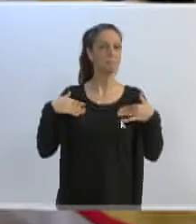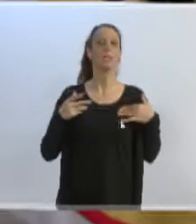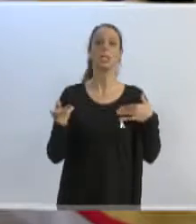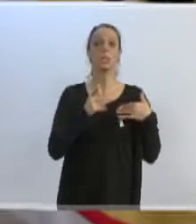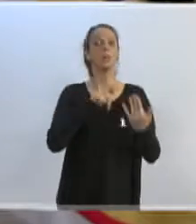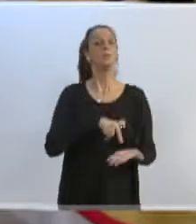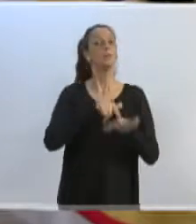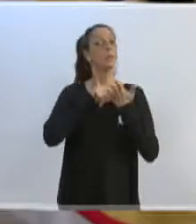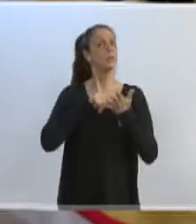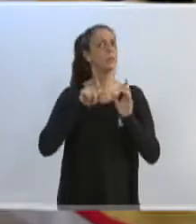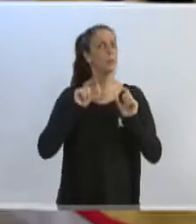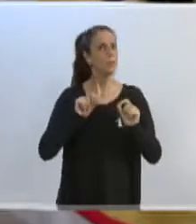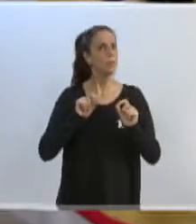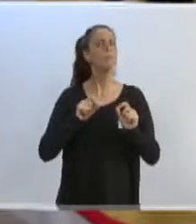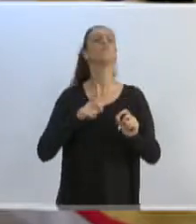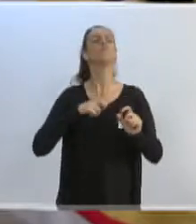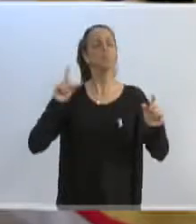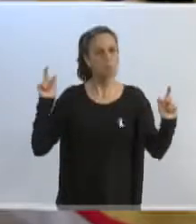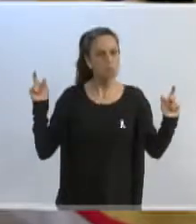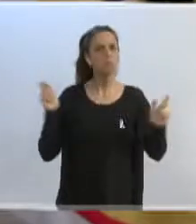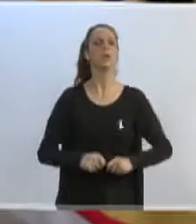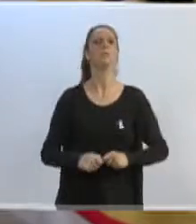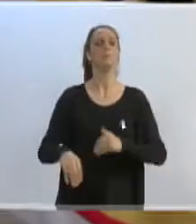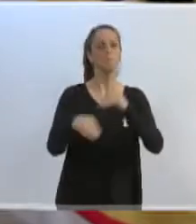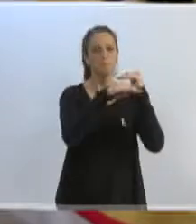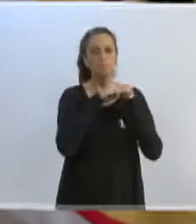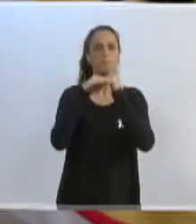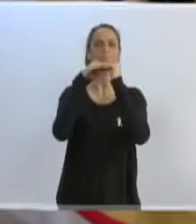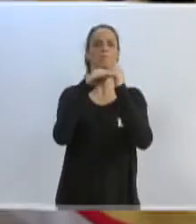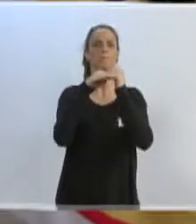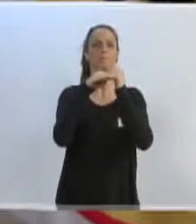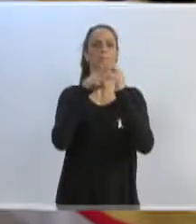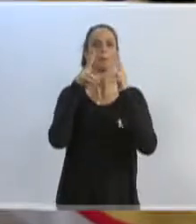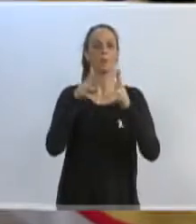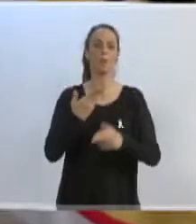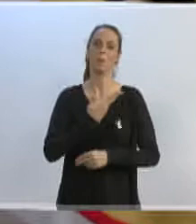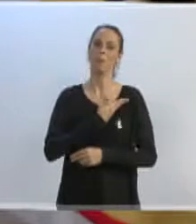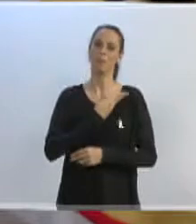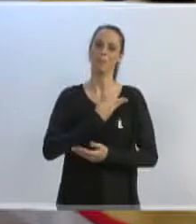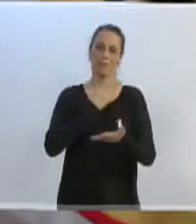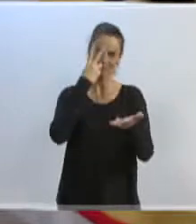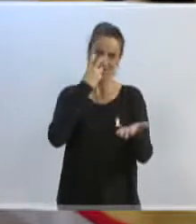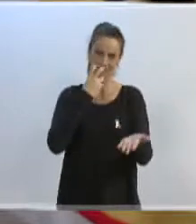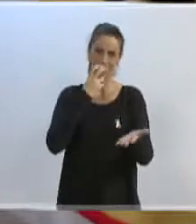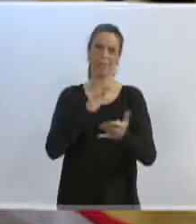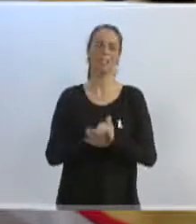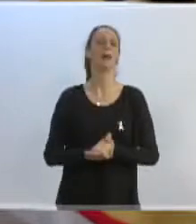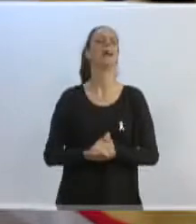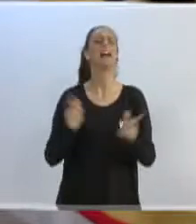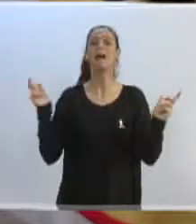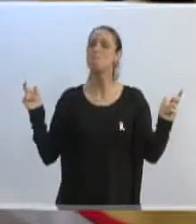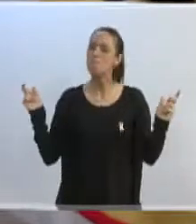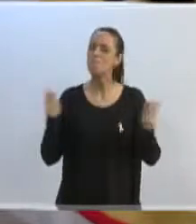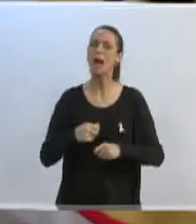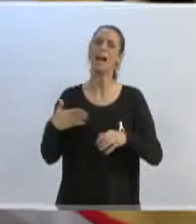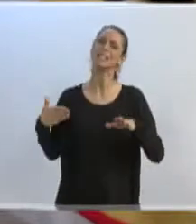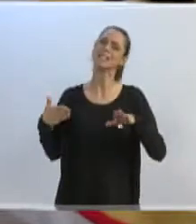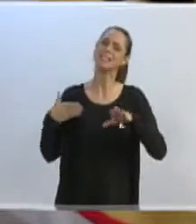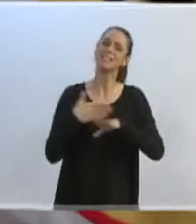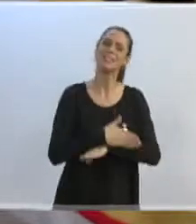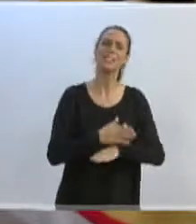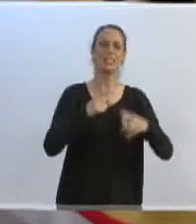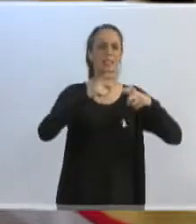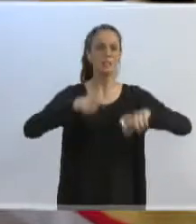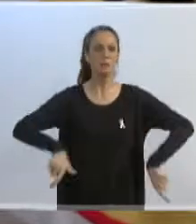que realmente elas são capazes igual a cada um de nós. Como meu amigo Gilberto é capaz de entrar num campo,